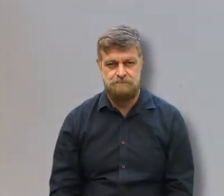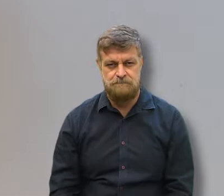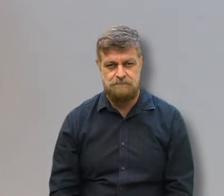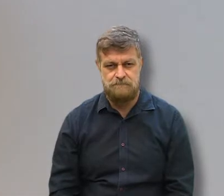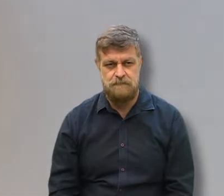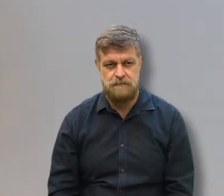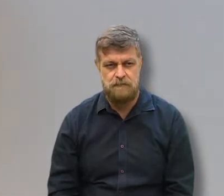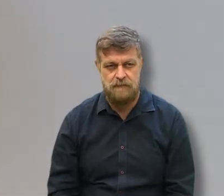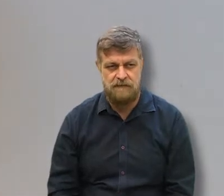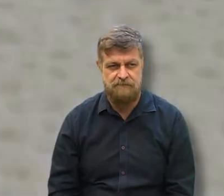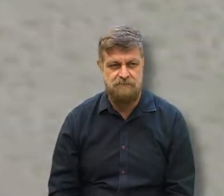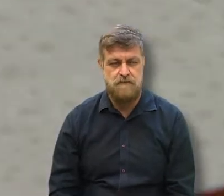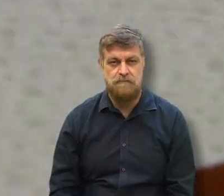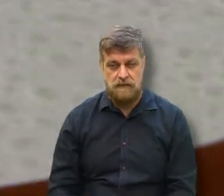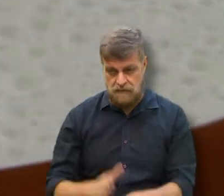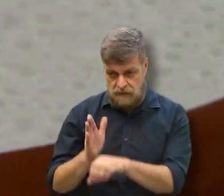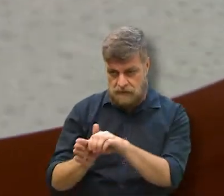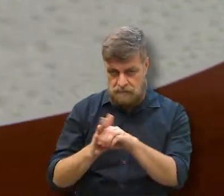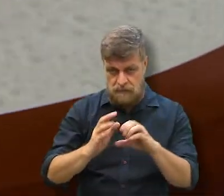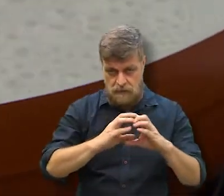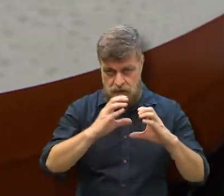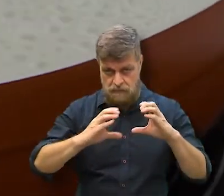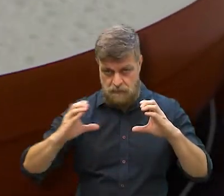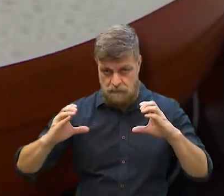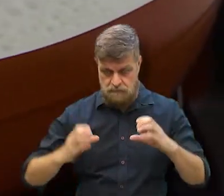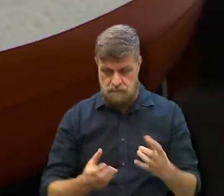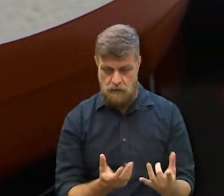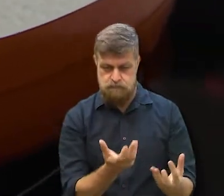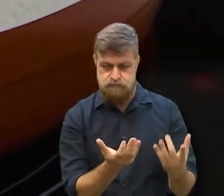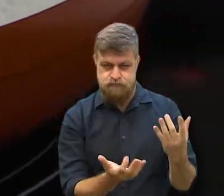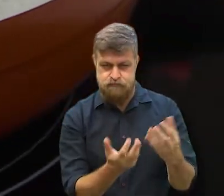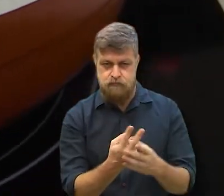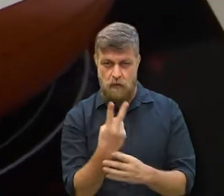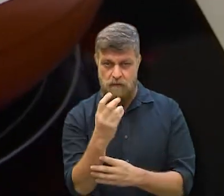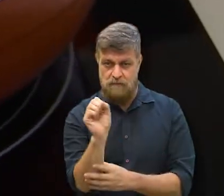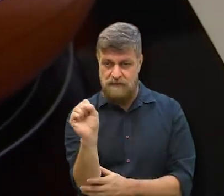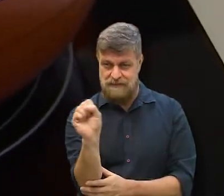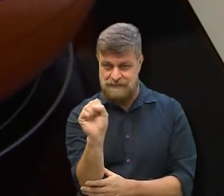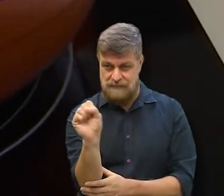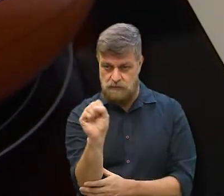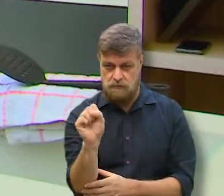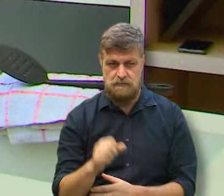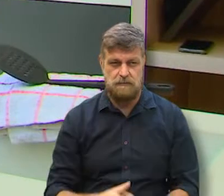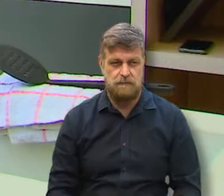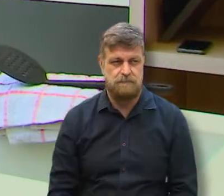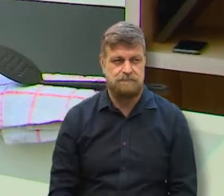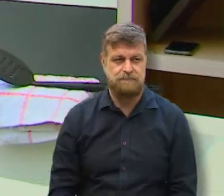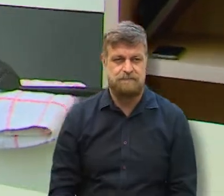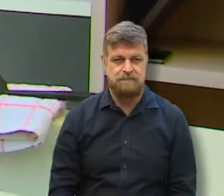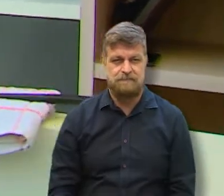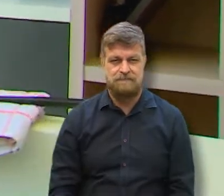fininha. Feito isso, coloque as fatias em água fervente por 20 segundos.